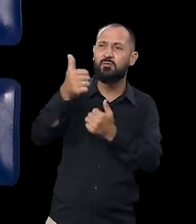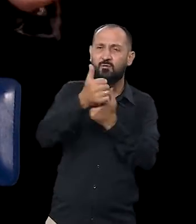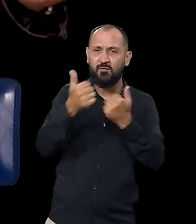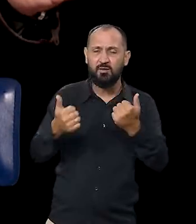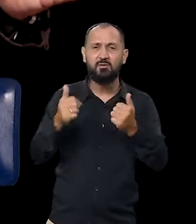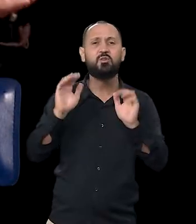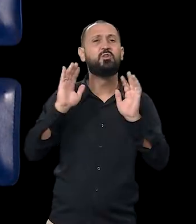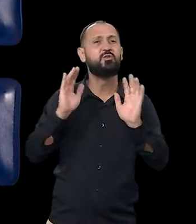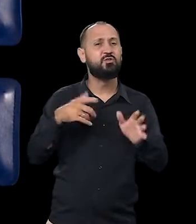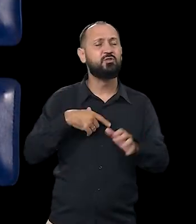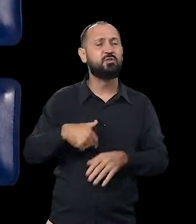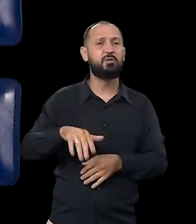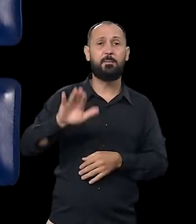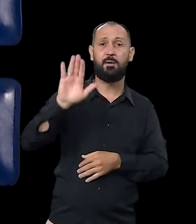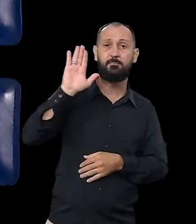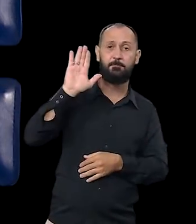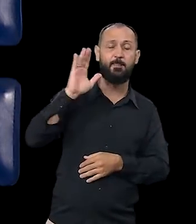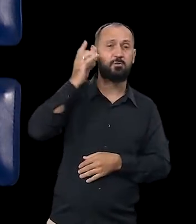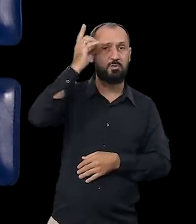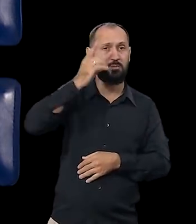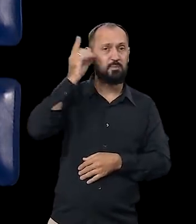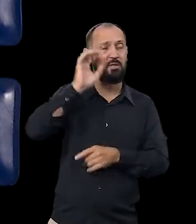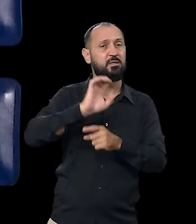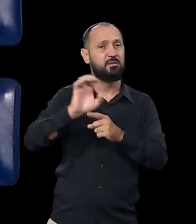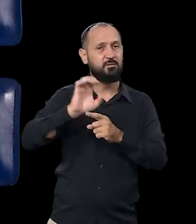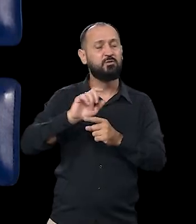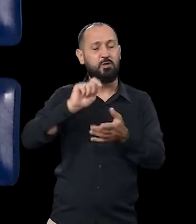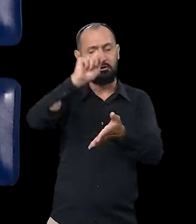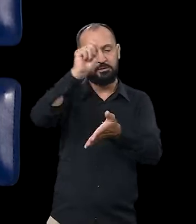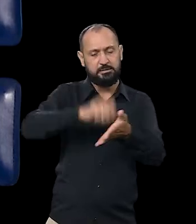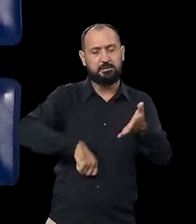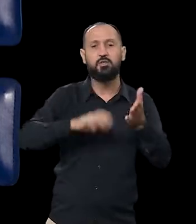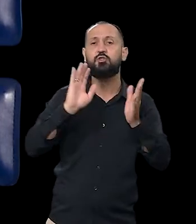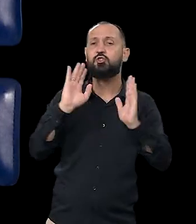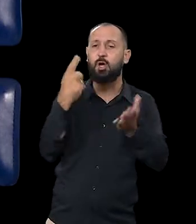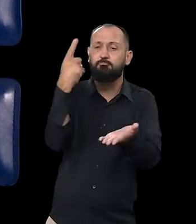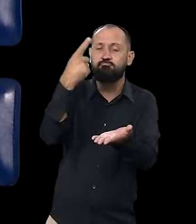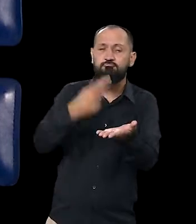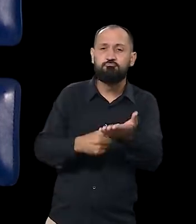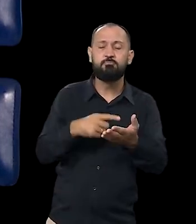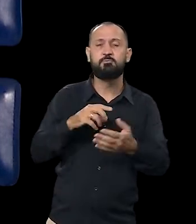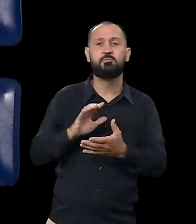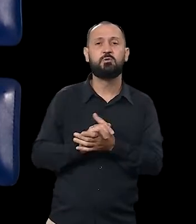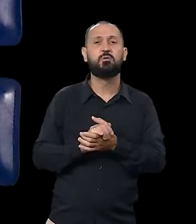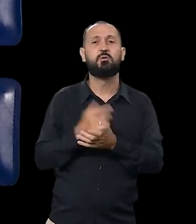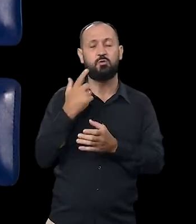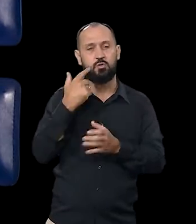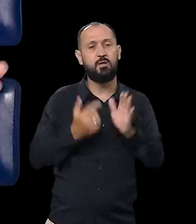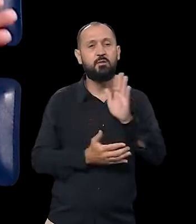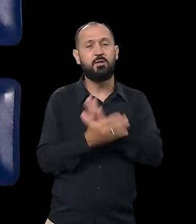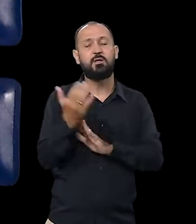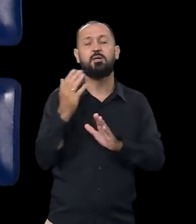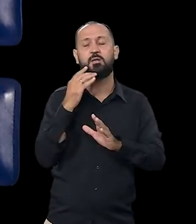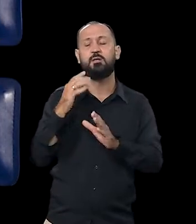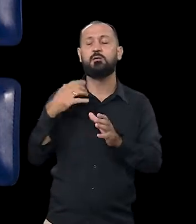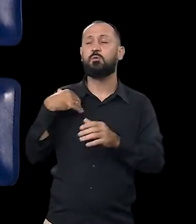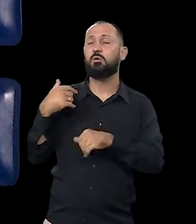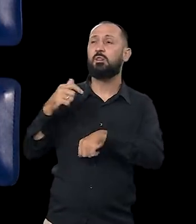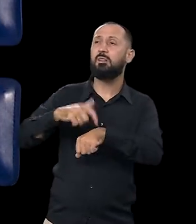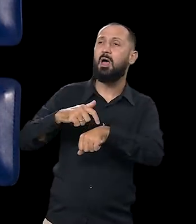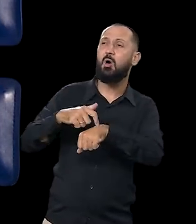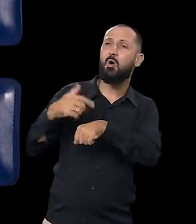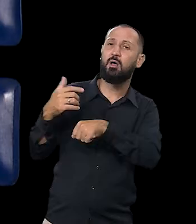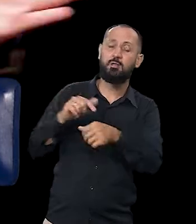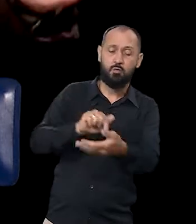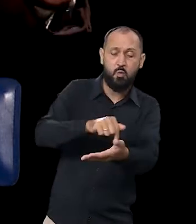minha candidatura de deputado estadual homologada, eu já estava a caminho da convenção, quando eu fui chamado